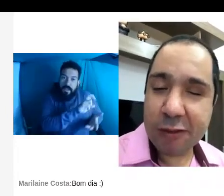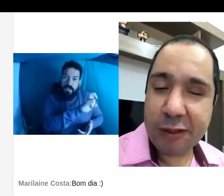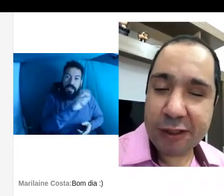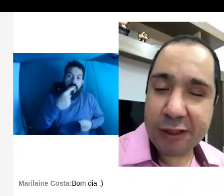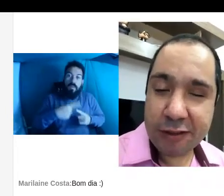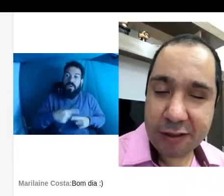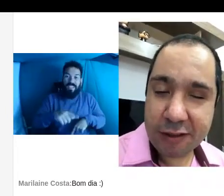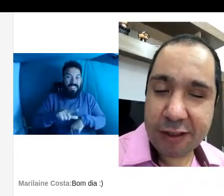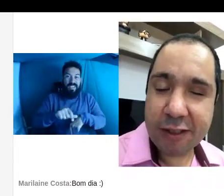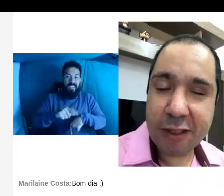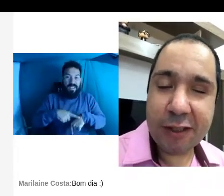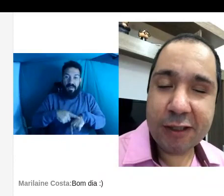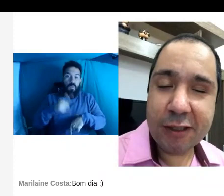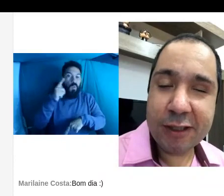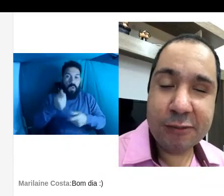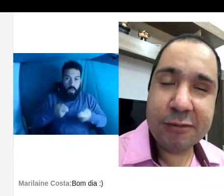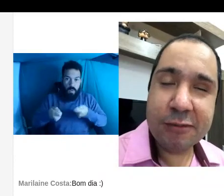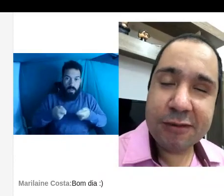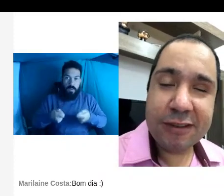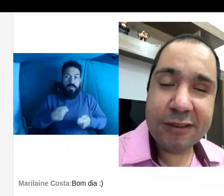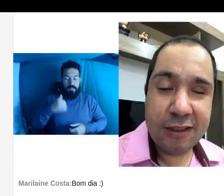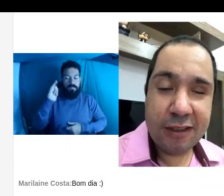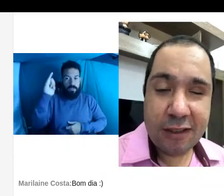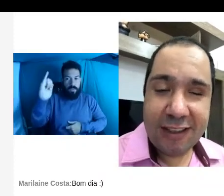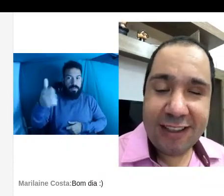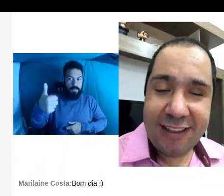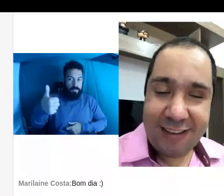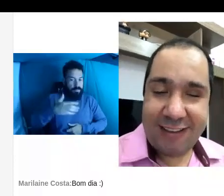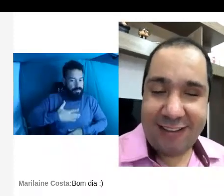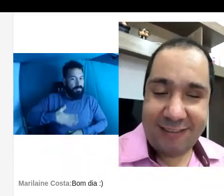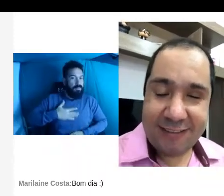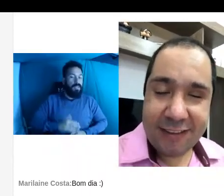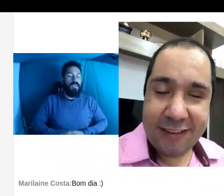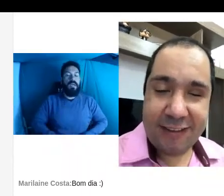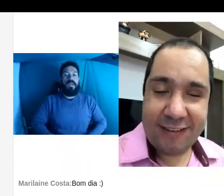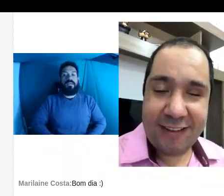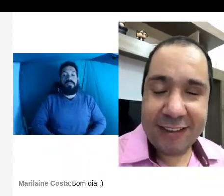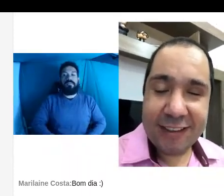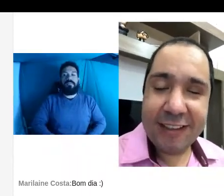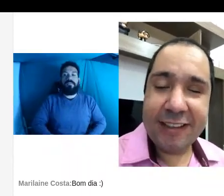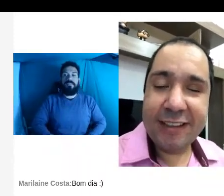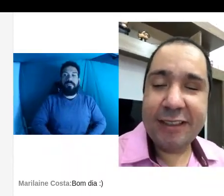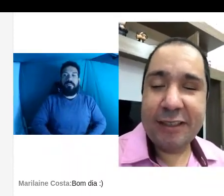aqui e eu saio mesmo. Ok, te aviso sim, fica tranquilo.